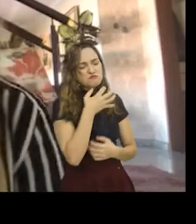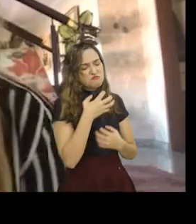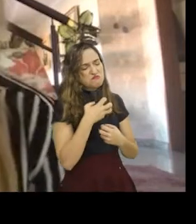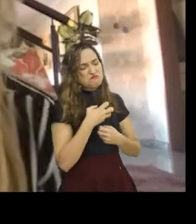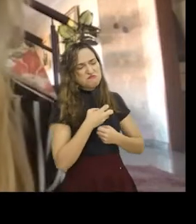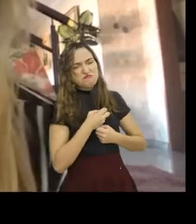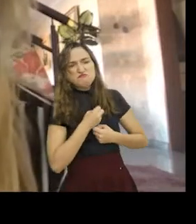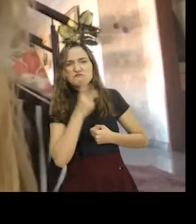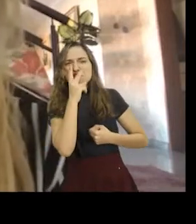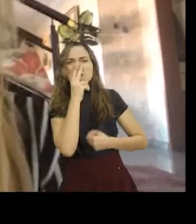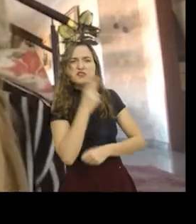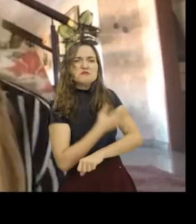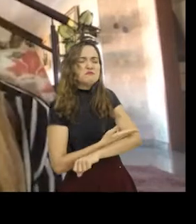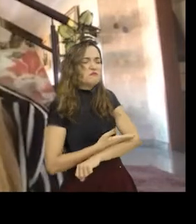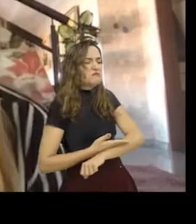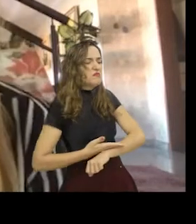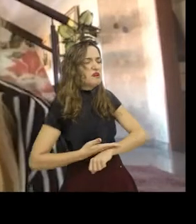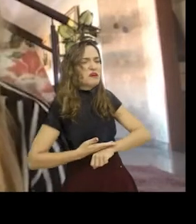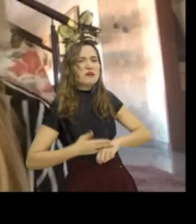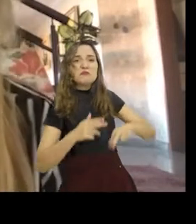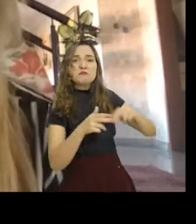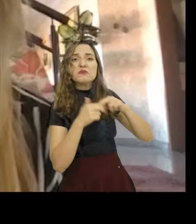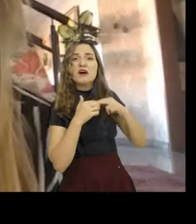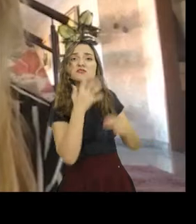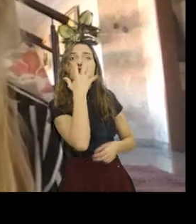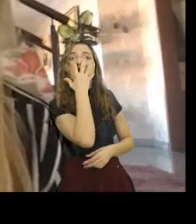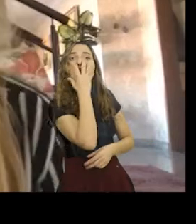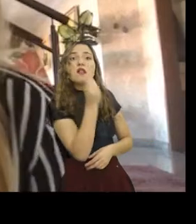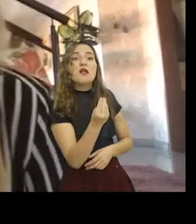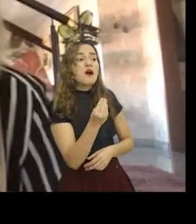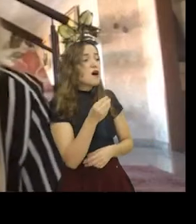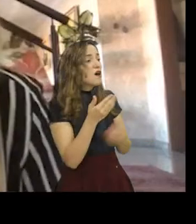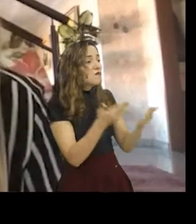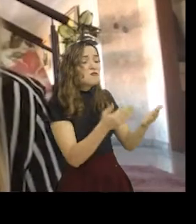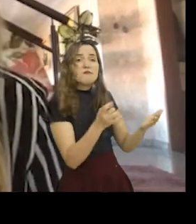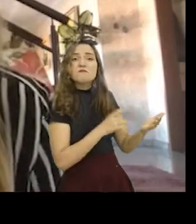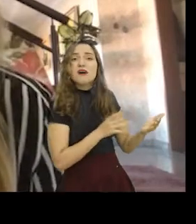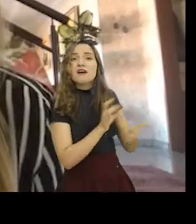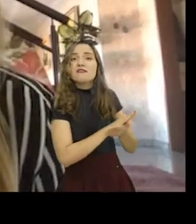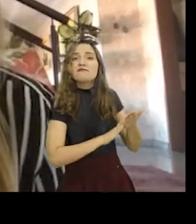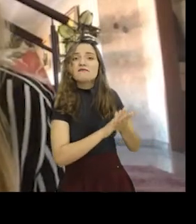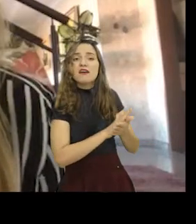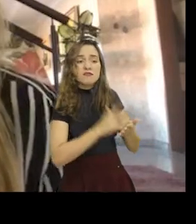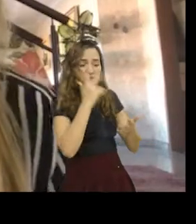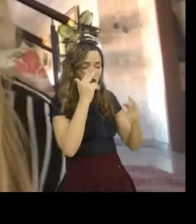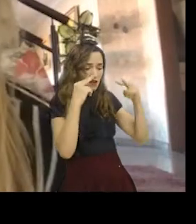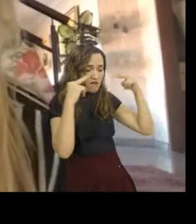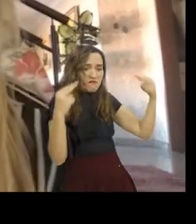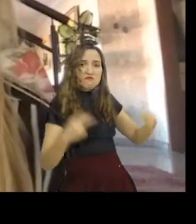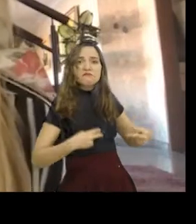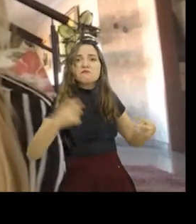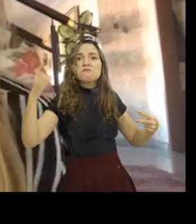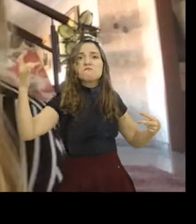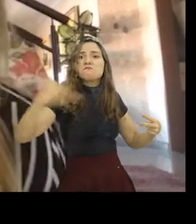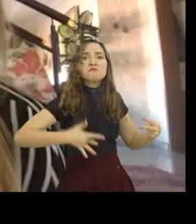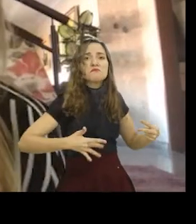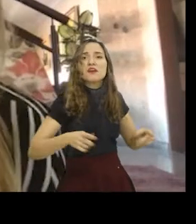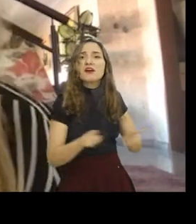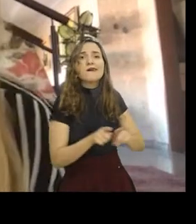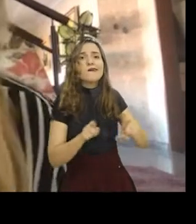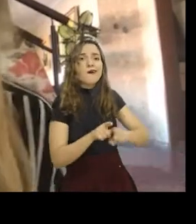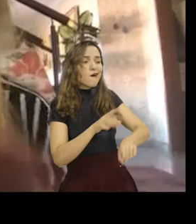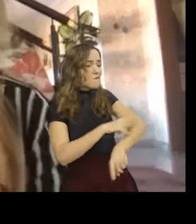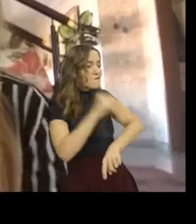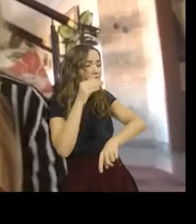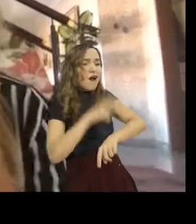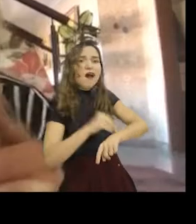murcho, branco azedo, porque um lobo tirado medo é só um arremedo de lobo. É feito um lobo sem pelo,